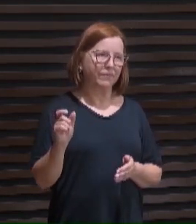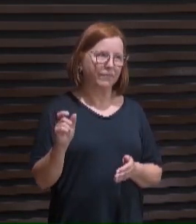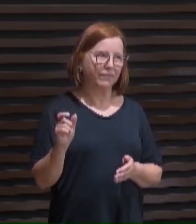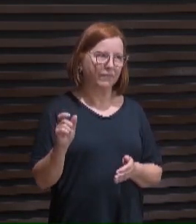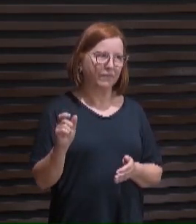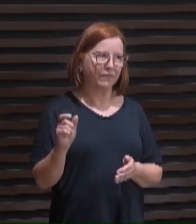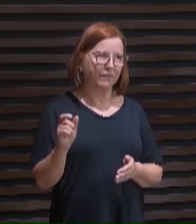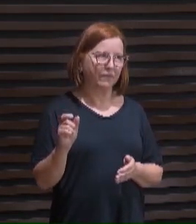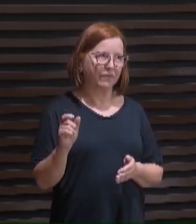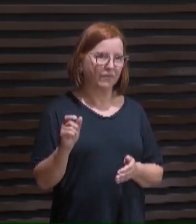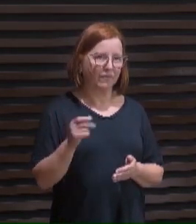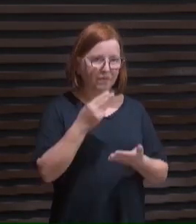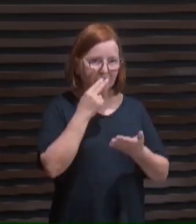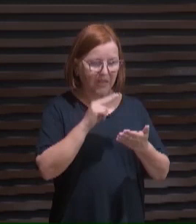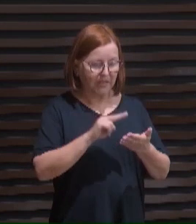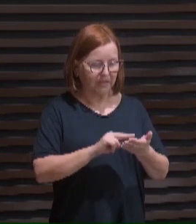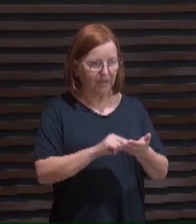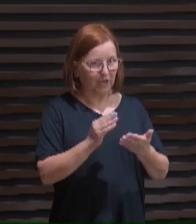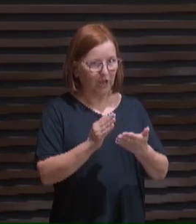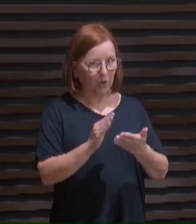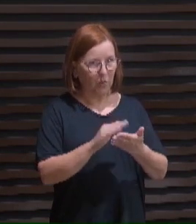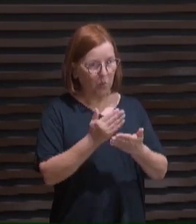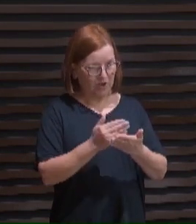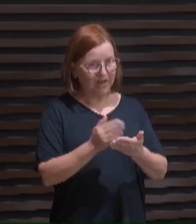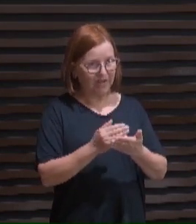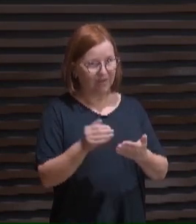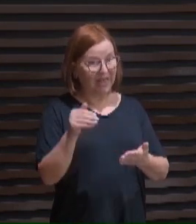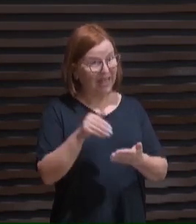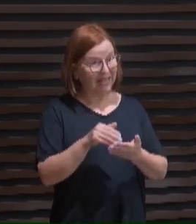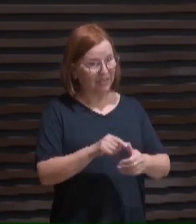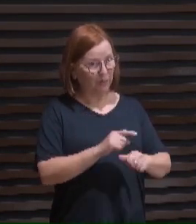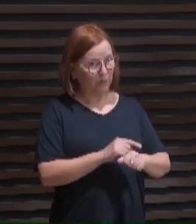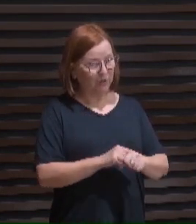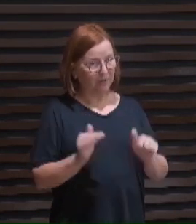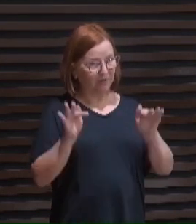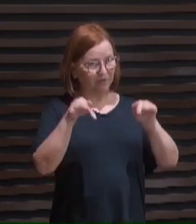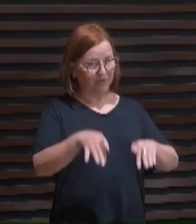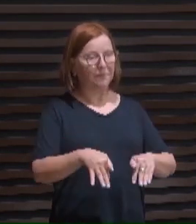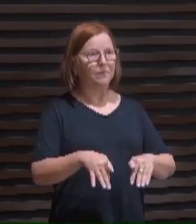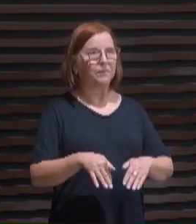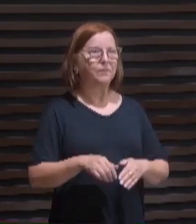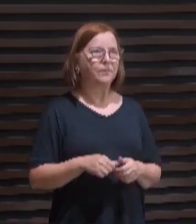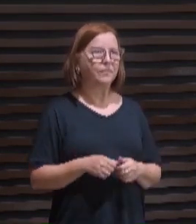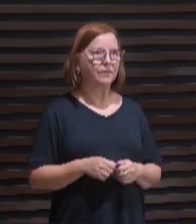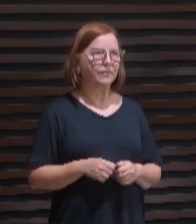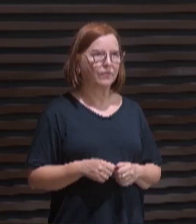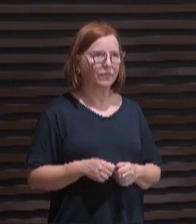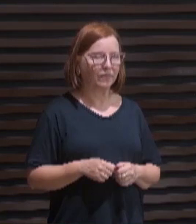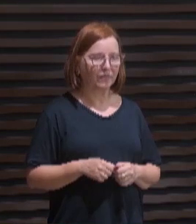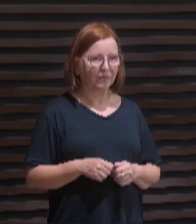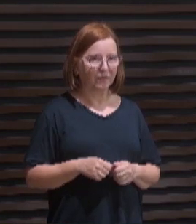e sela o livro até o tempo do fim. Esta versão aqui, nossa, ela é a única que usa